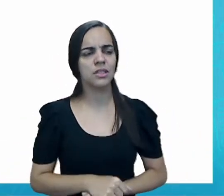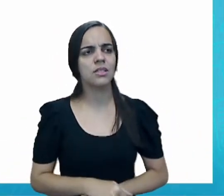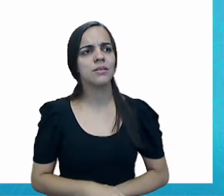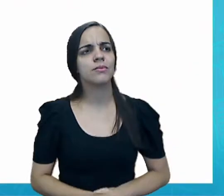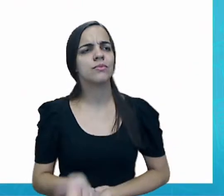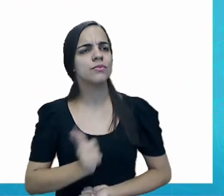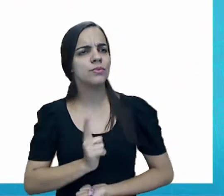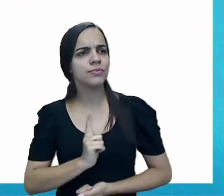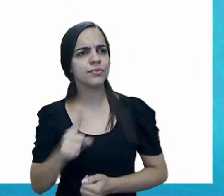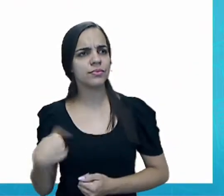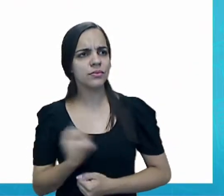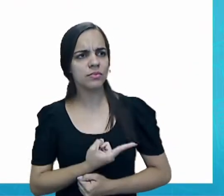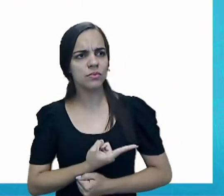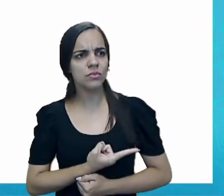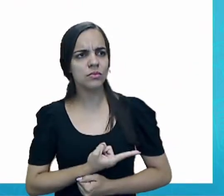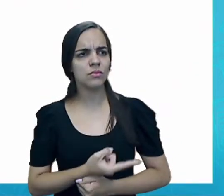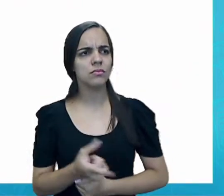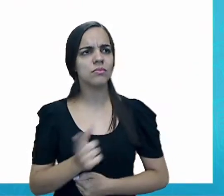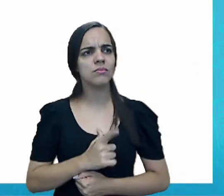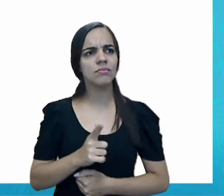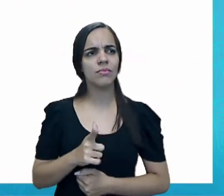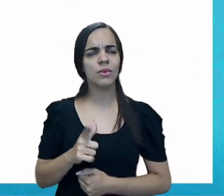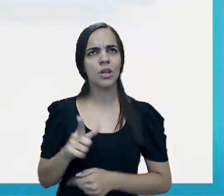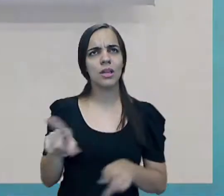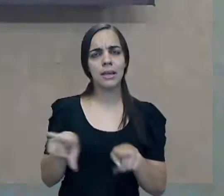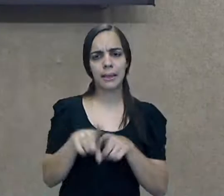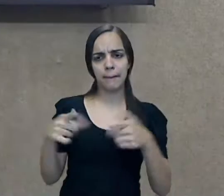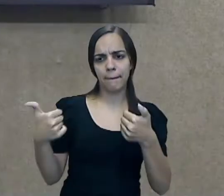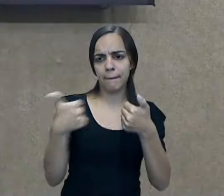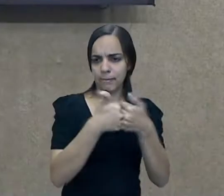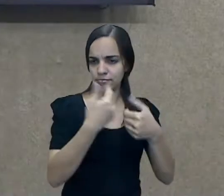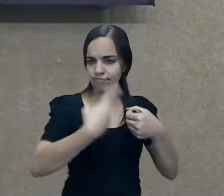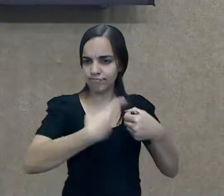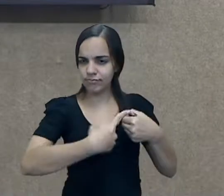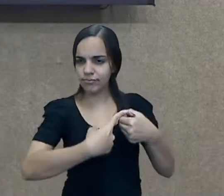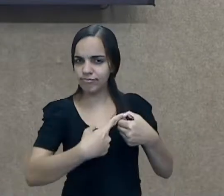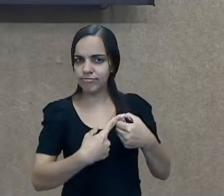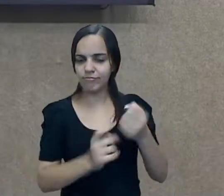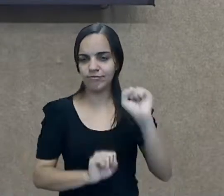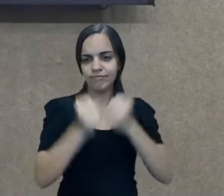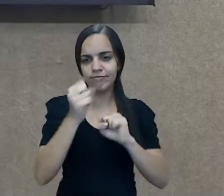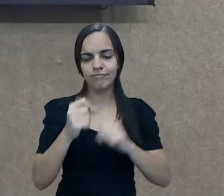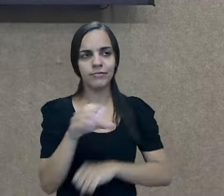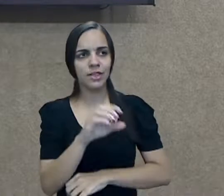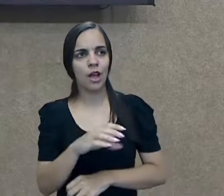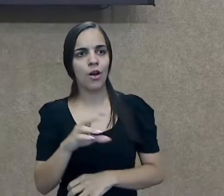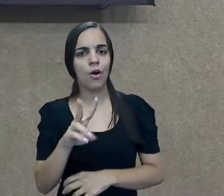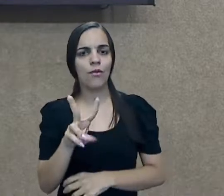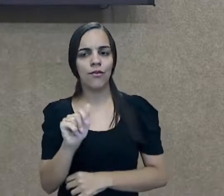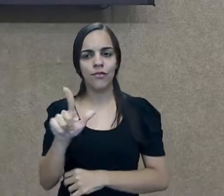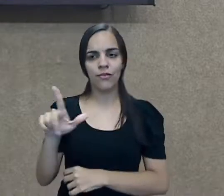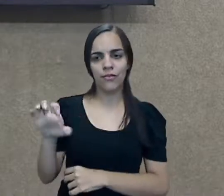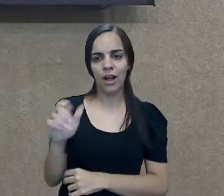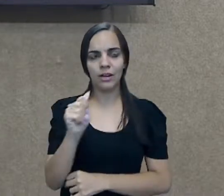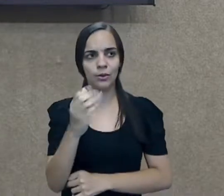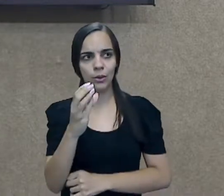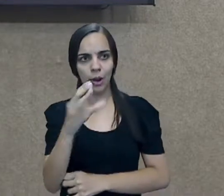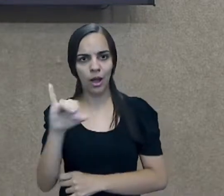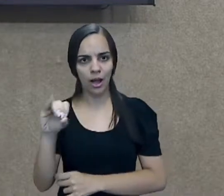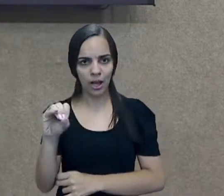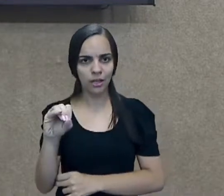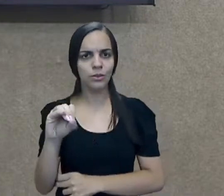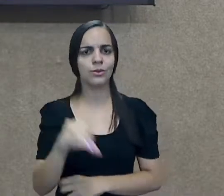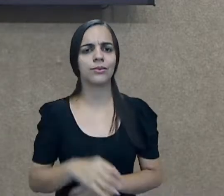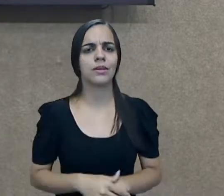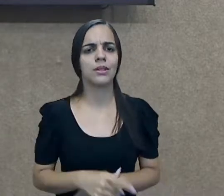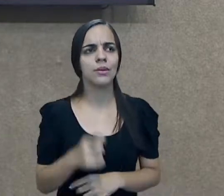nós temos o Vale do Aço, que são cidades que fabricam esse material para exportação